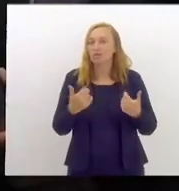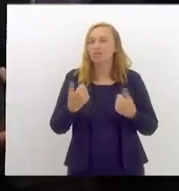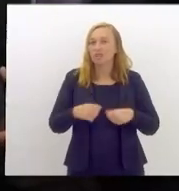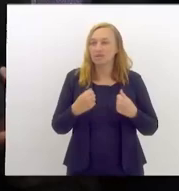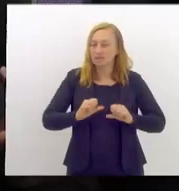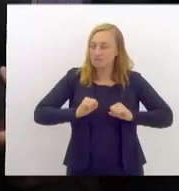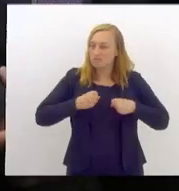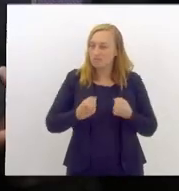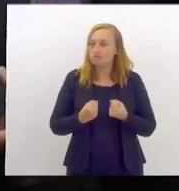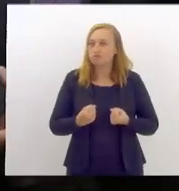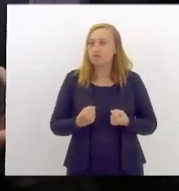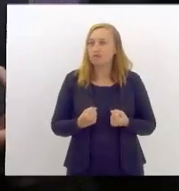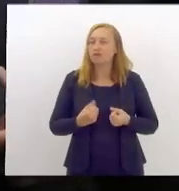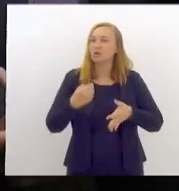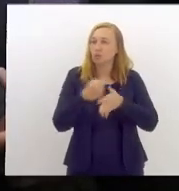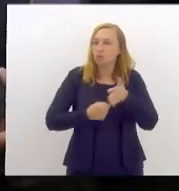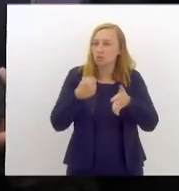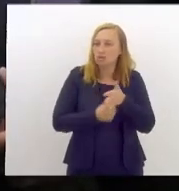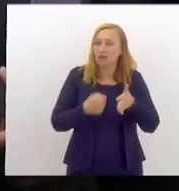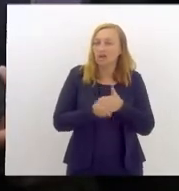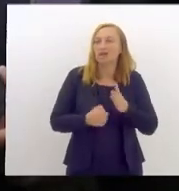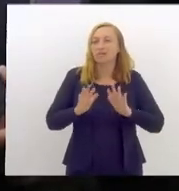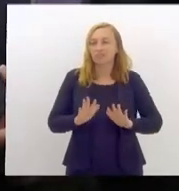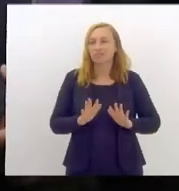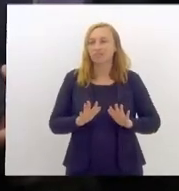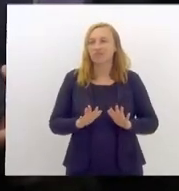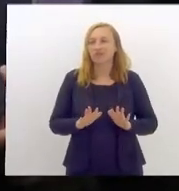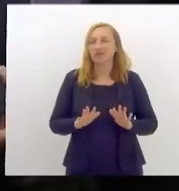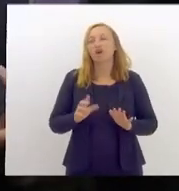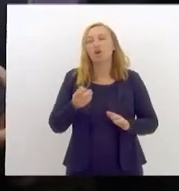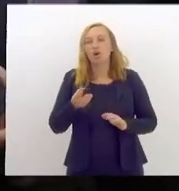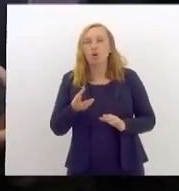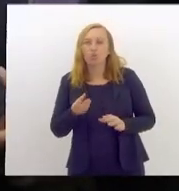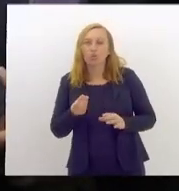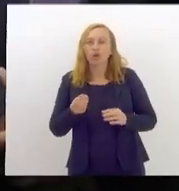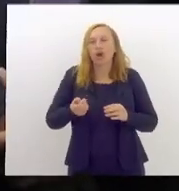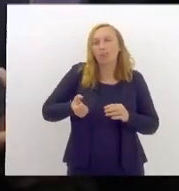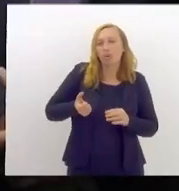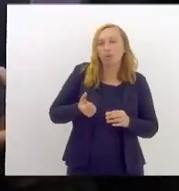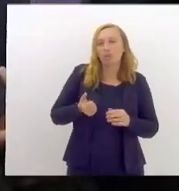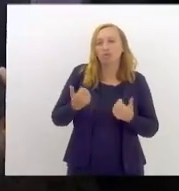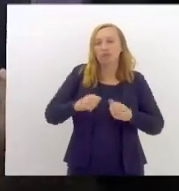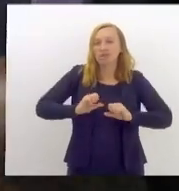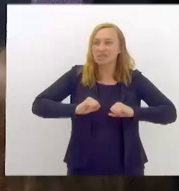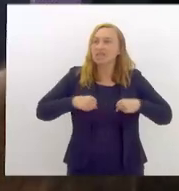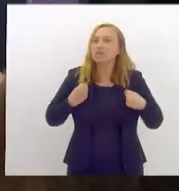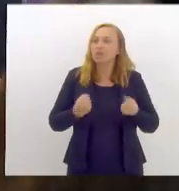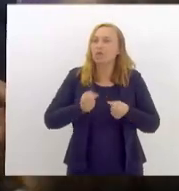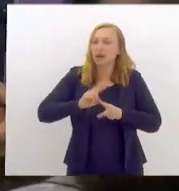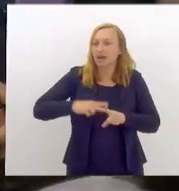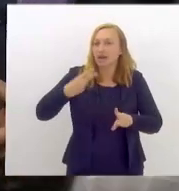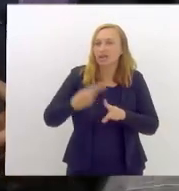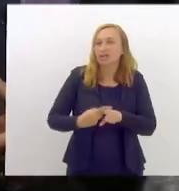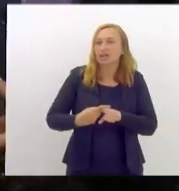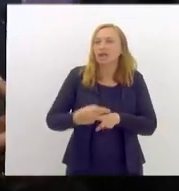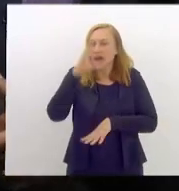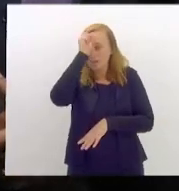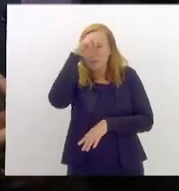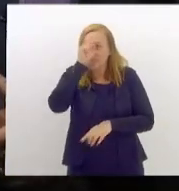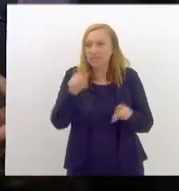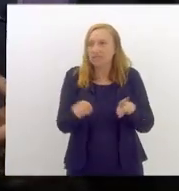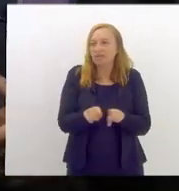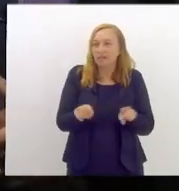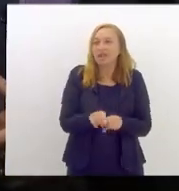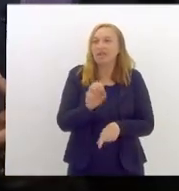que persuadir pelejar muito aliás muito é pouco tem de dar o máximo de ser aprendi também